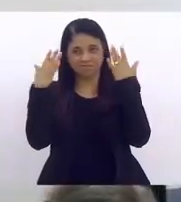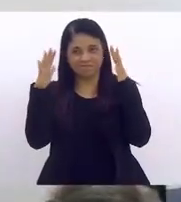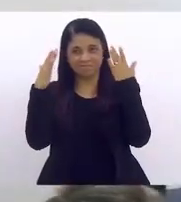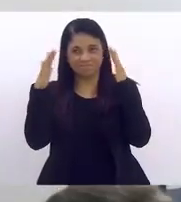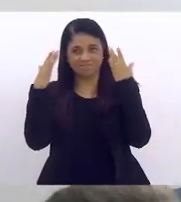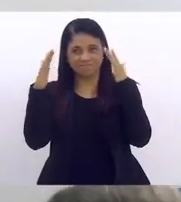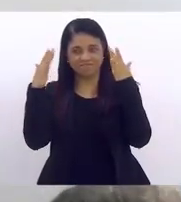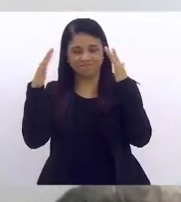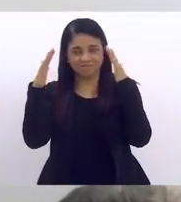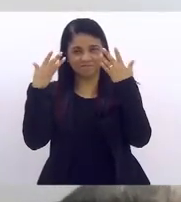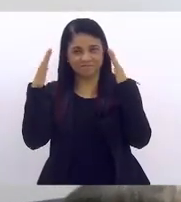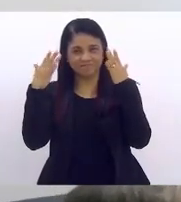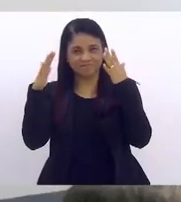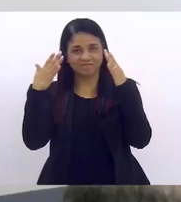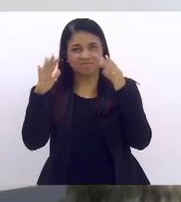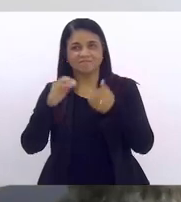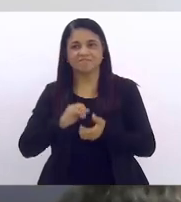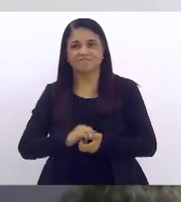Foto.